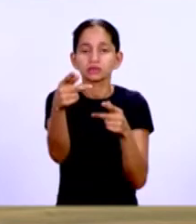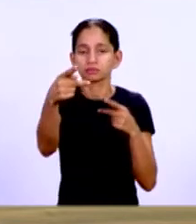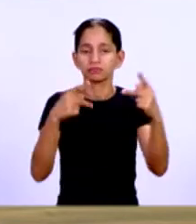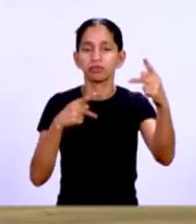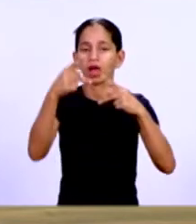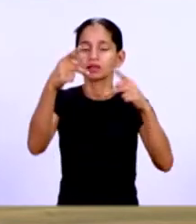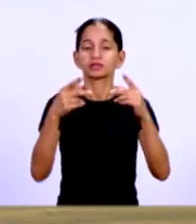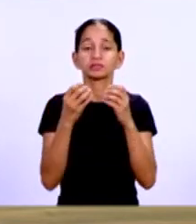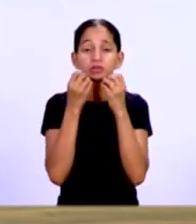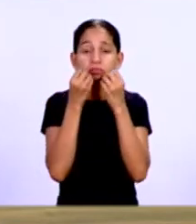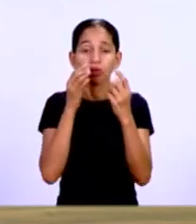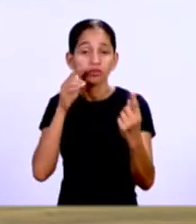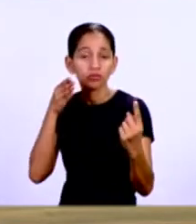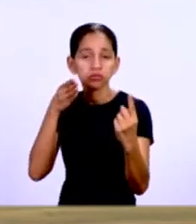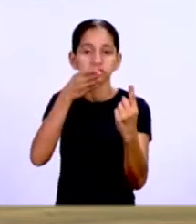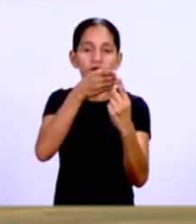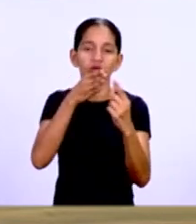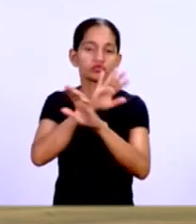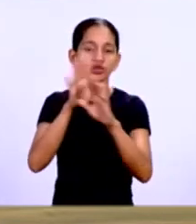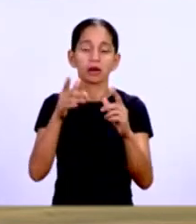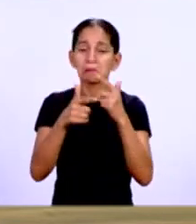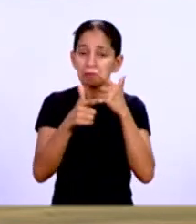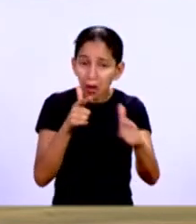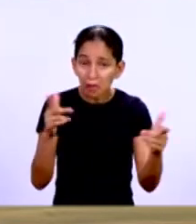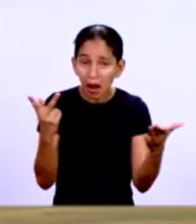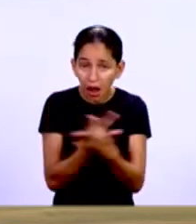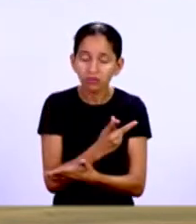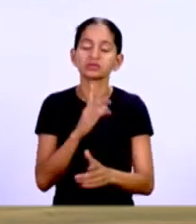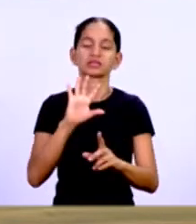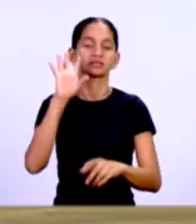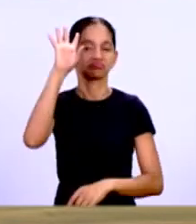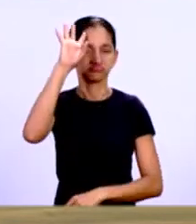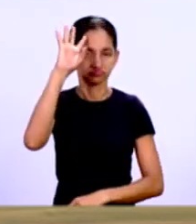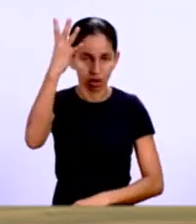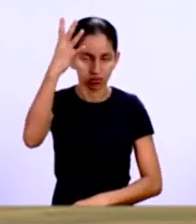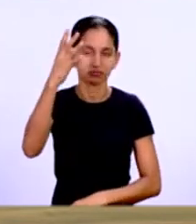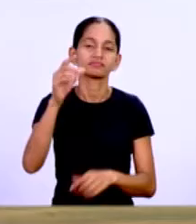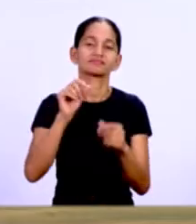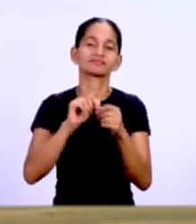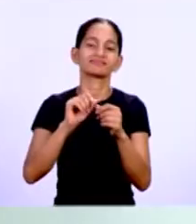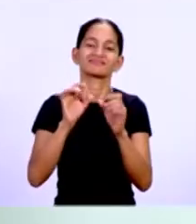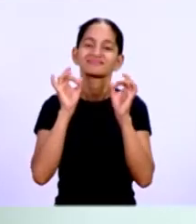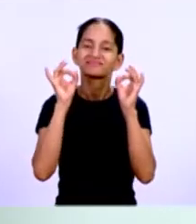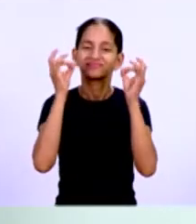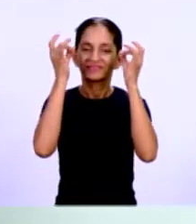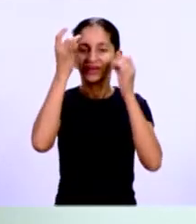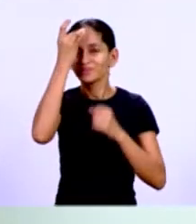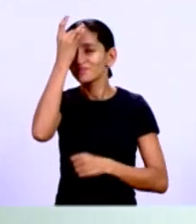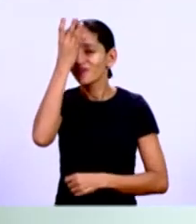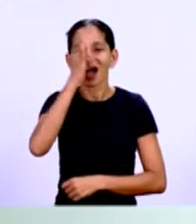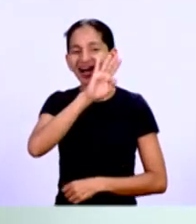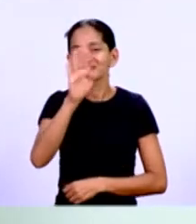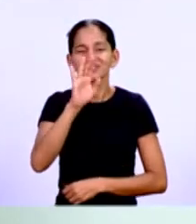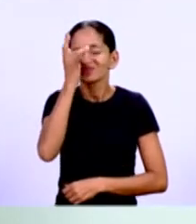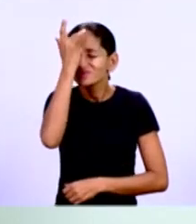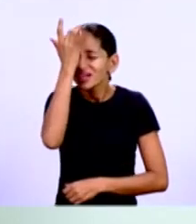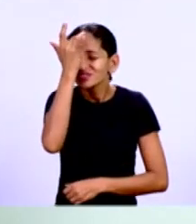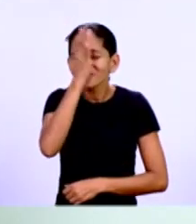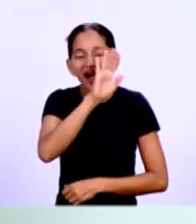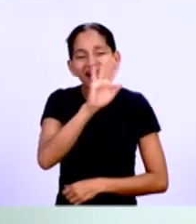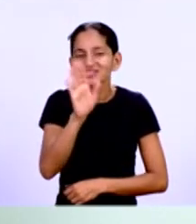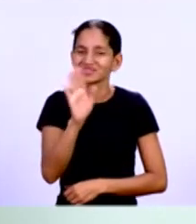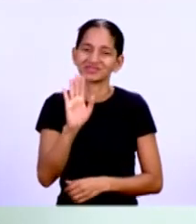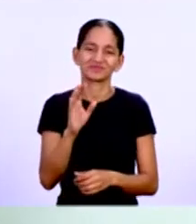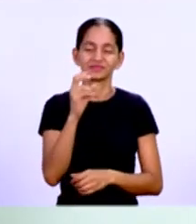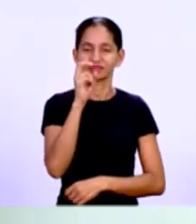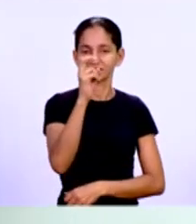você possa realmente ter controles efetivos na mitigação do risco. Excelente, ótimo. Então nós partimos para a última questão